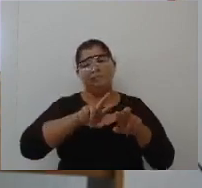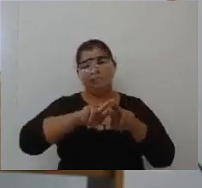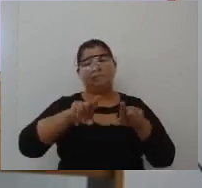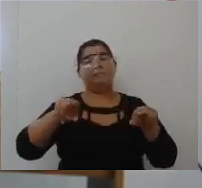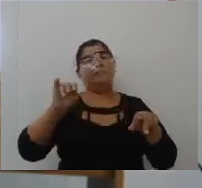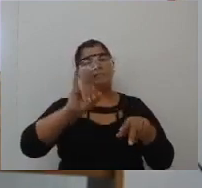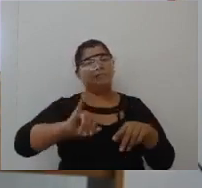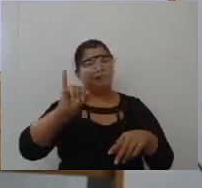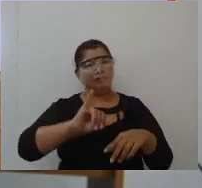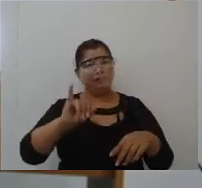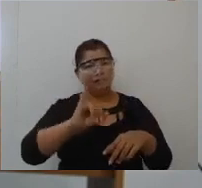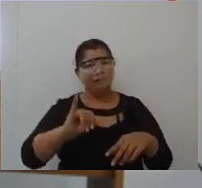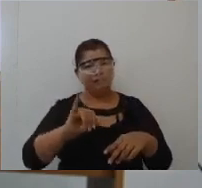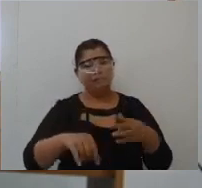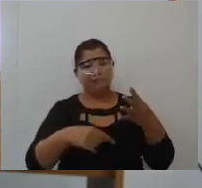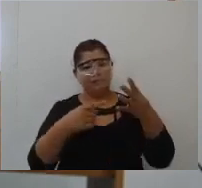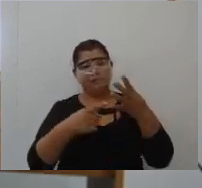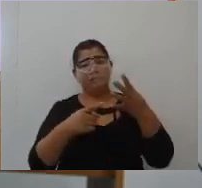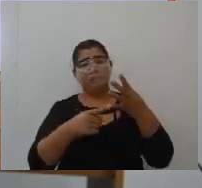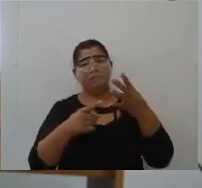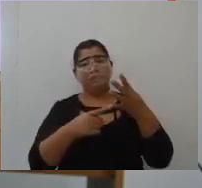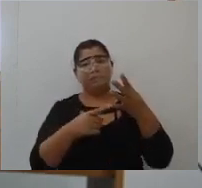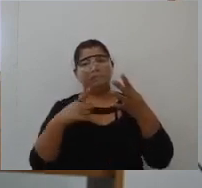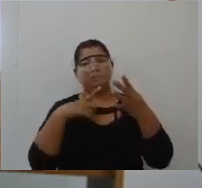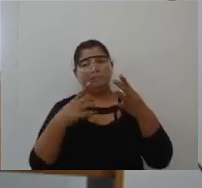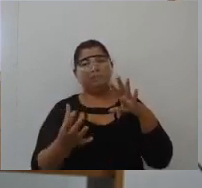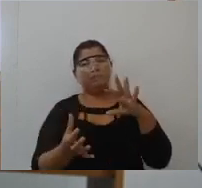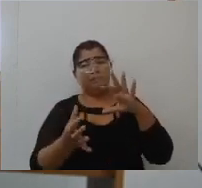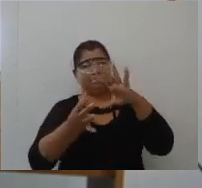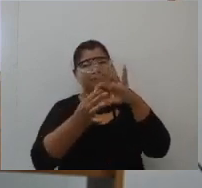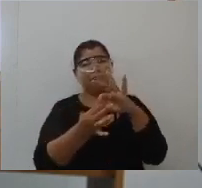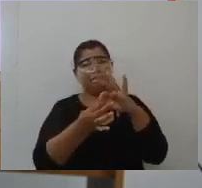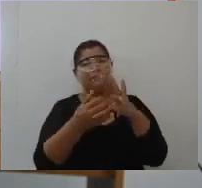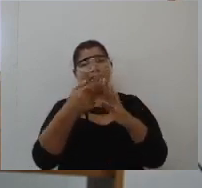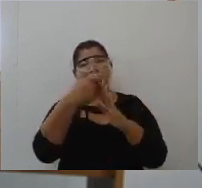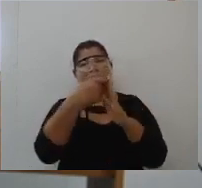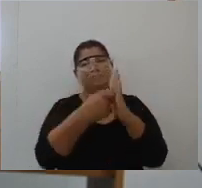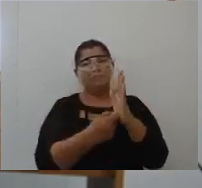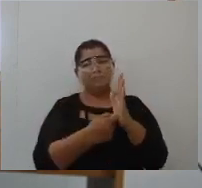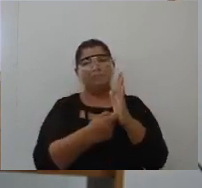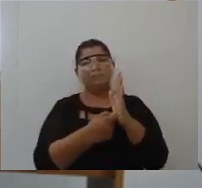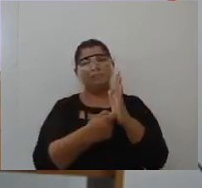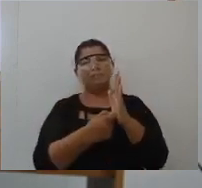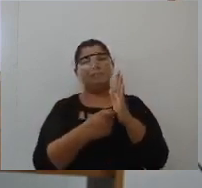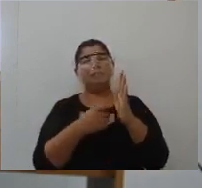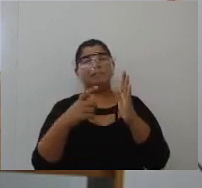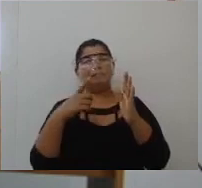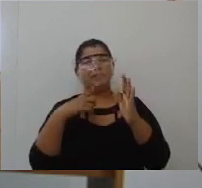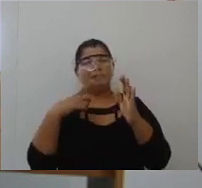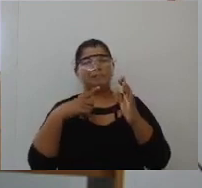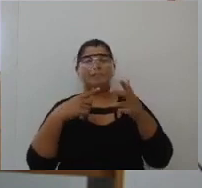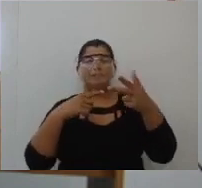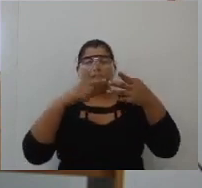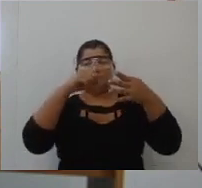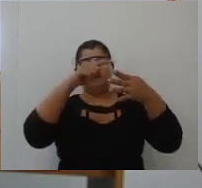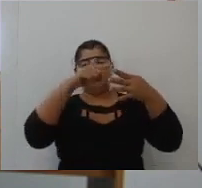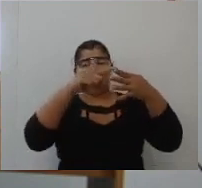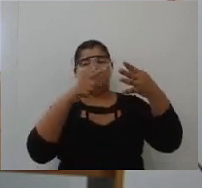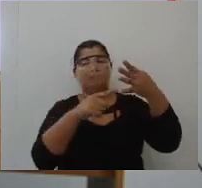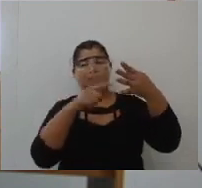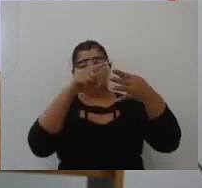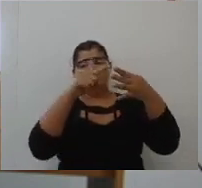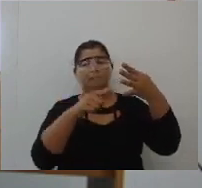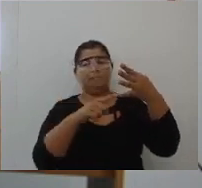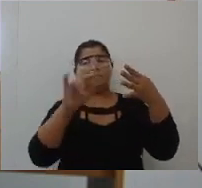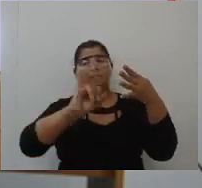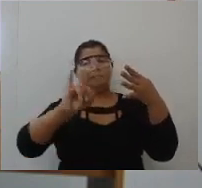competência. Lembrando que essa quarta competência, ela está amarrada, a palavra não é amarrada, mas ela está intimamente ligada à primeira, beleza?